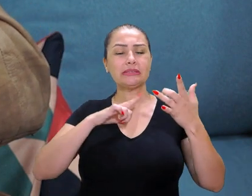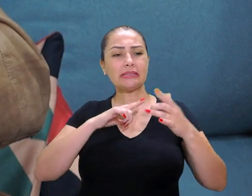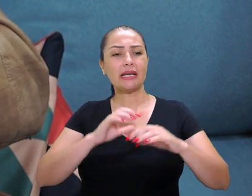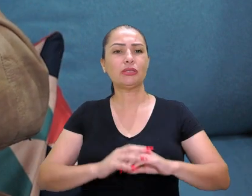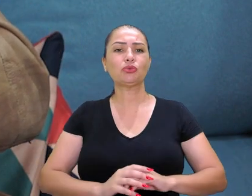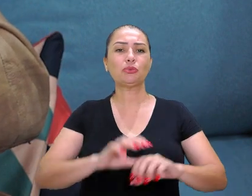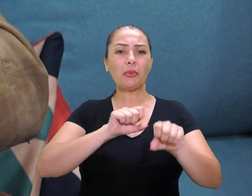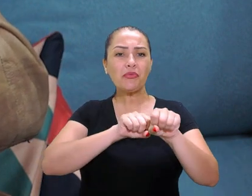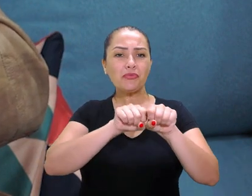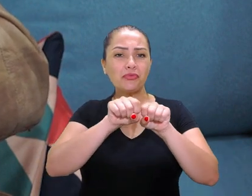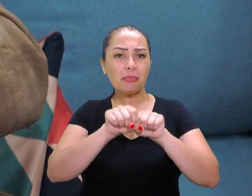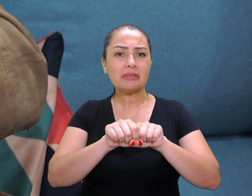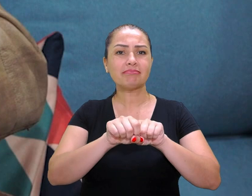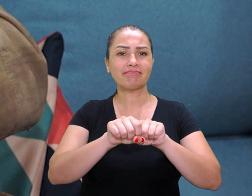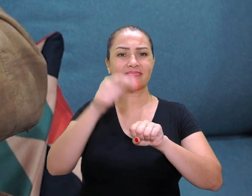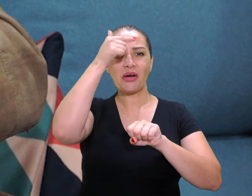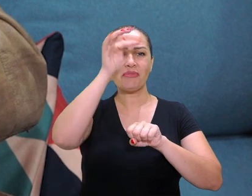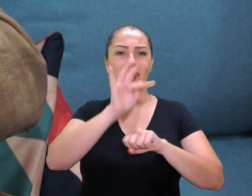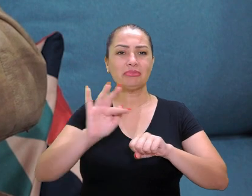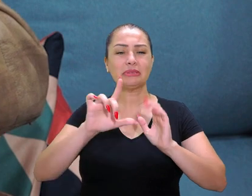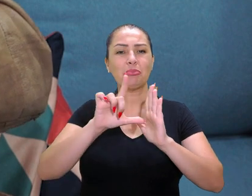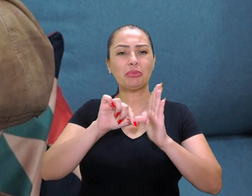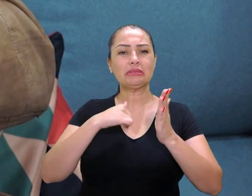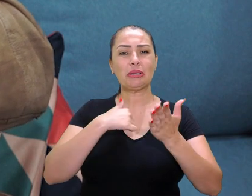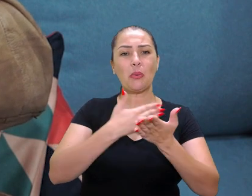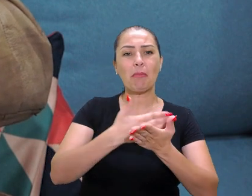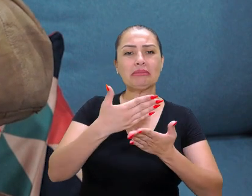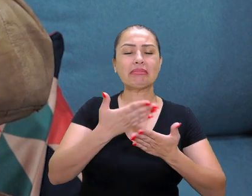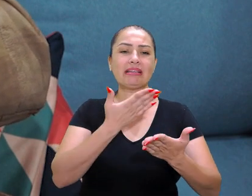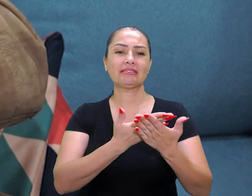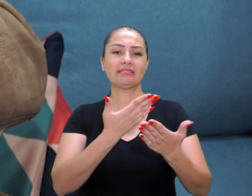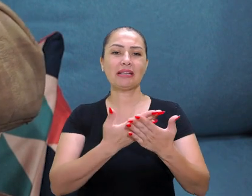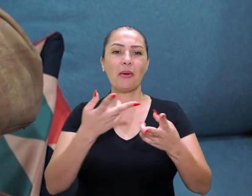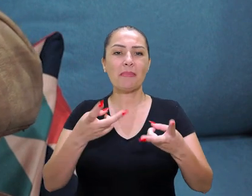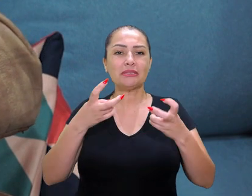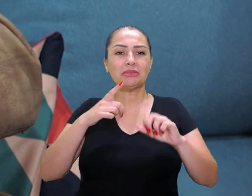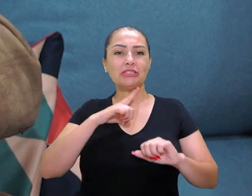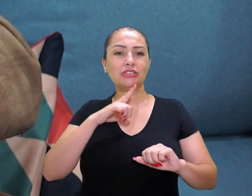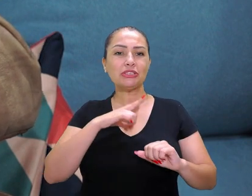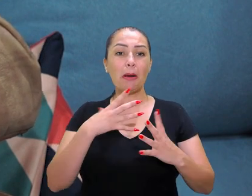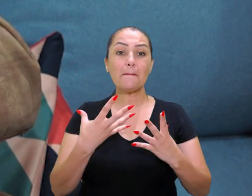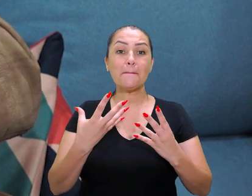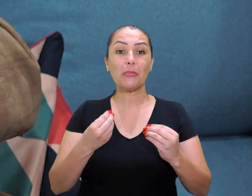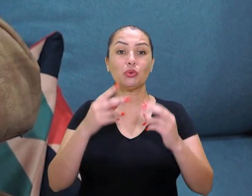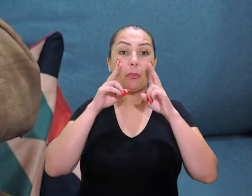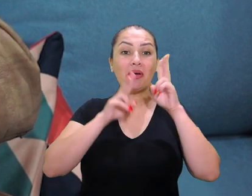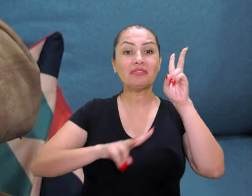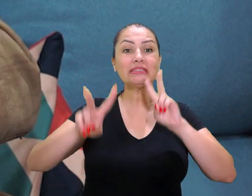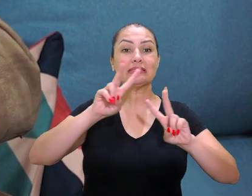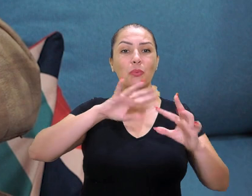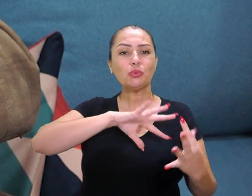depois quando eu comecei a estudar, eu vi que tinha muita a questão da visão de mundo, da